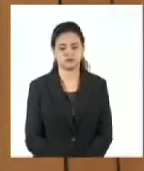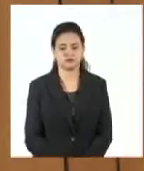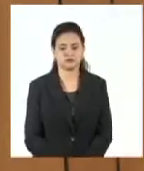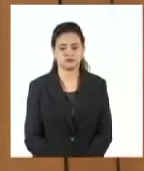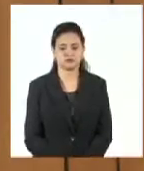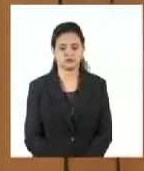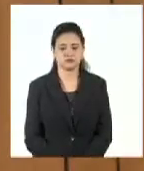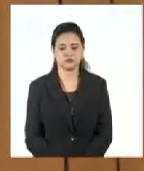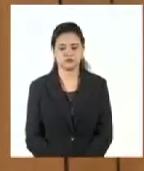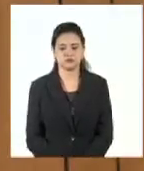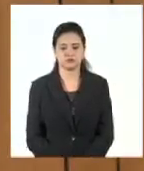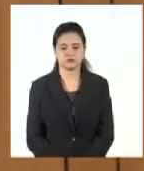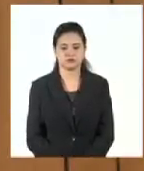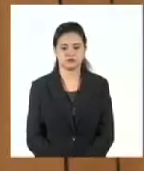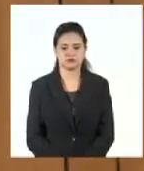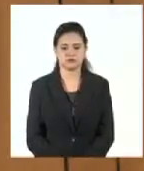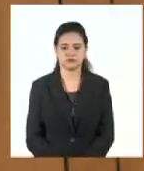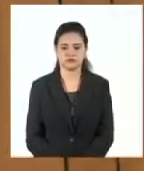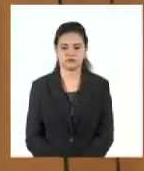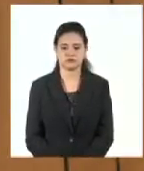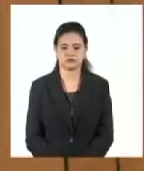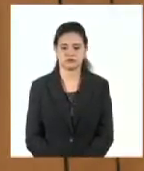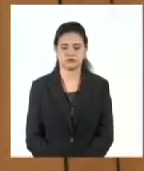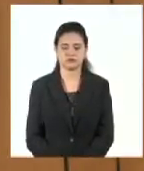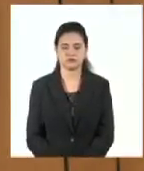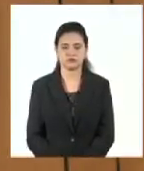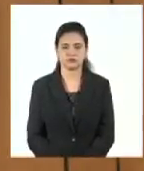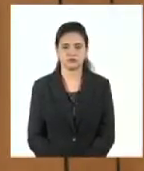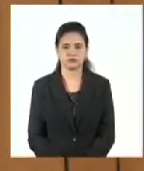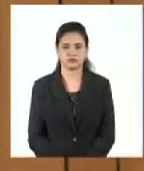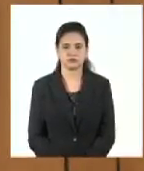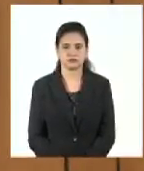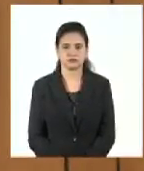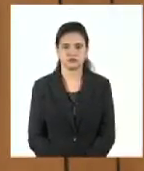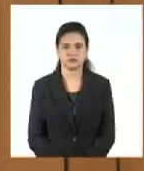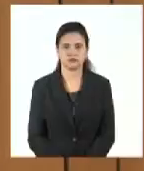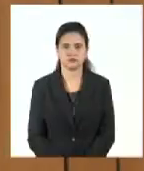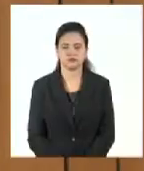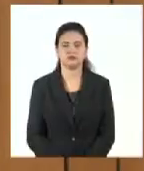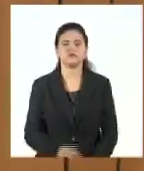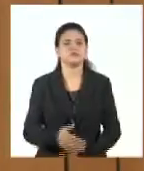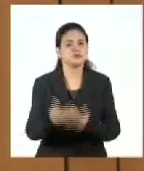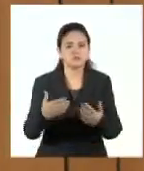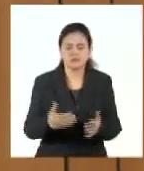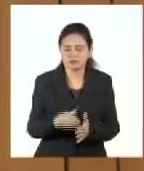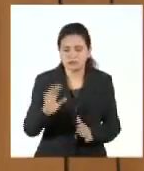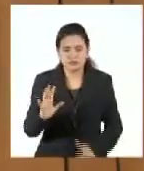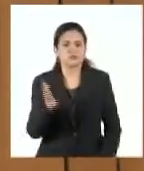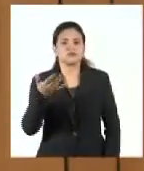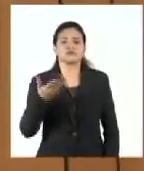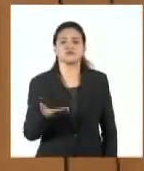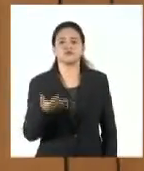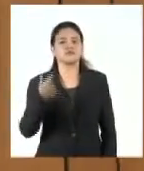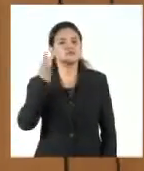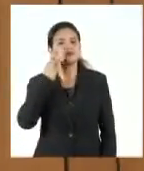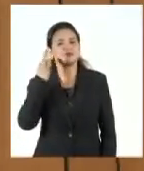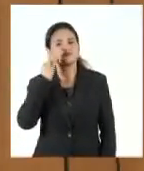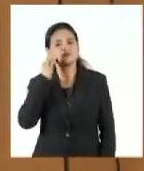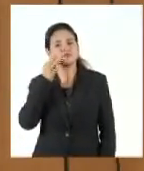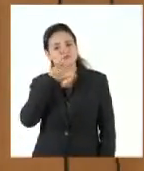Então, Flávio Dino, diante de tudo isso, ele acha que a culpa é do